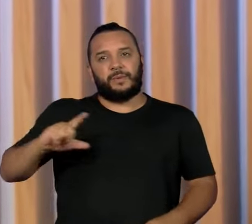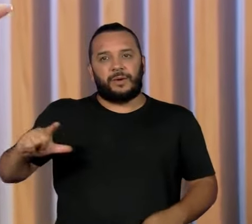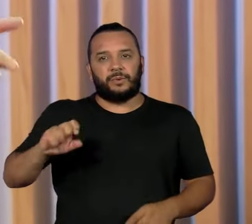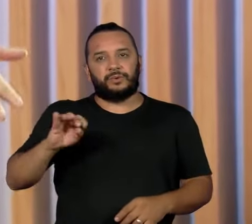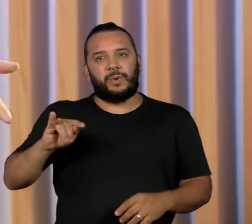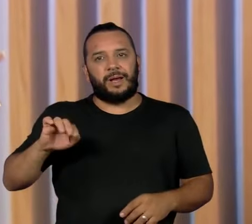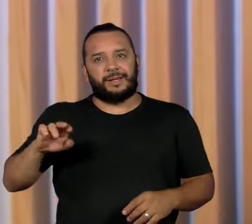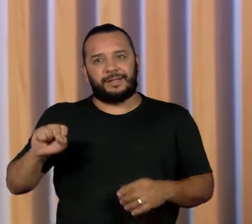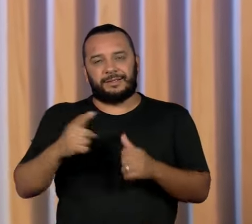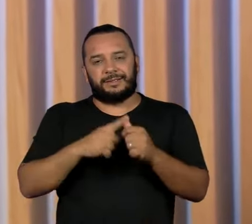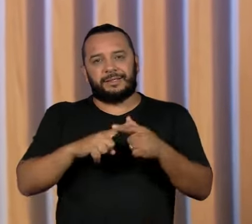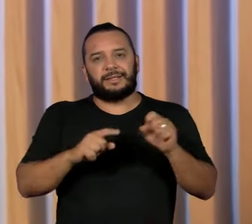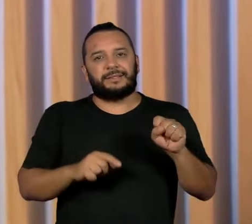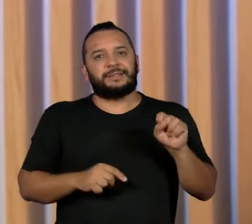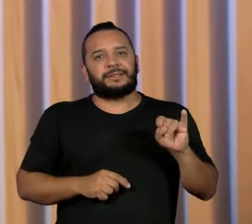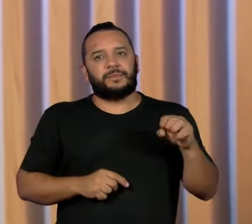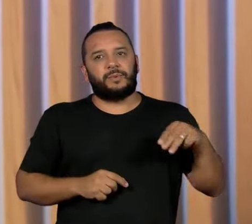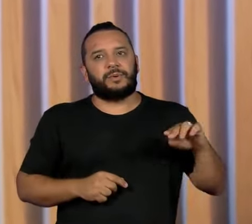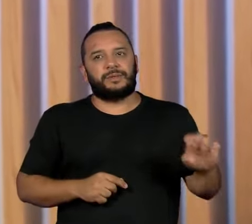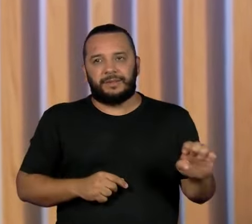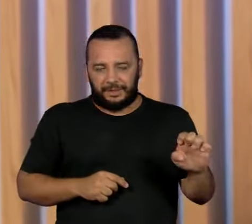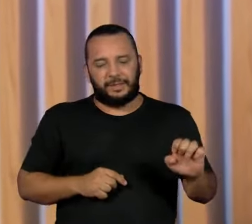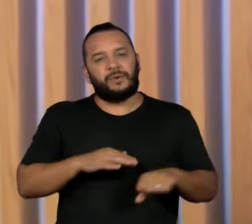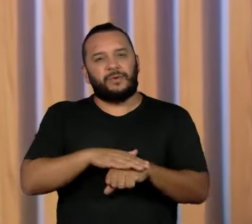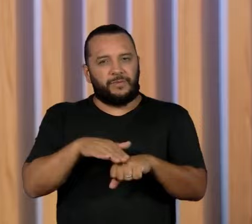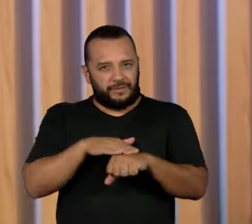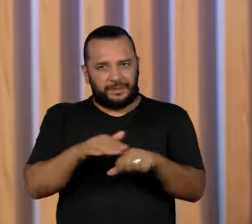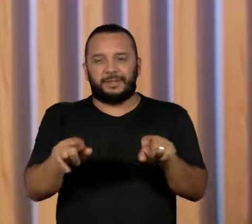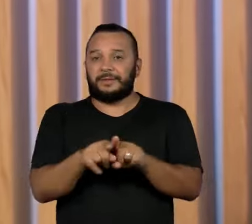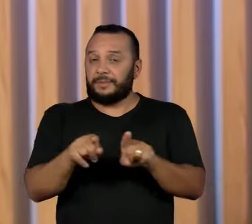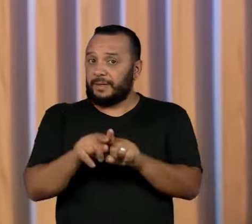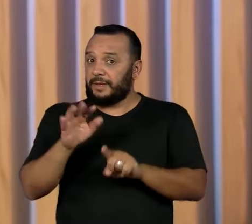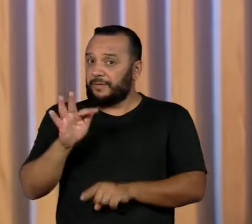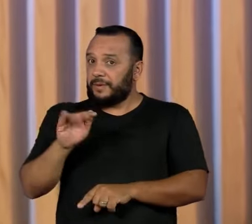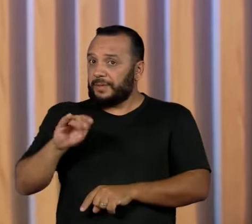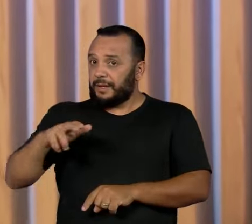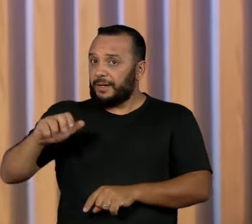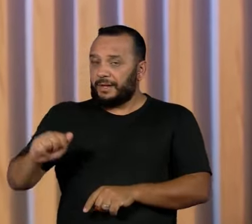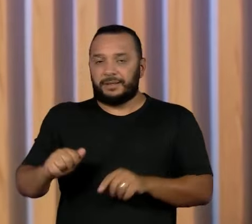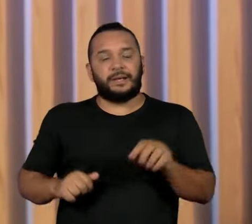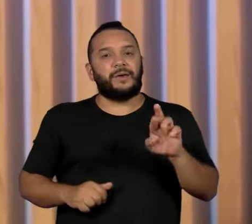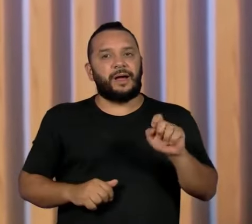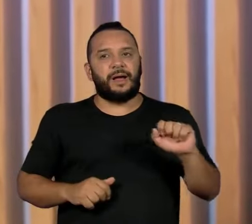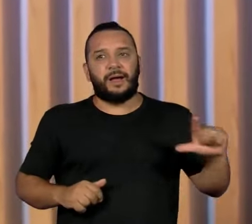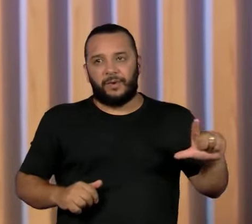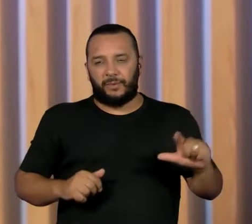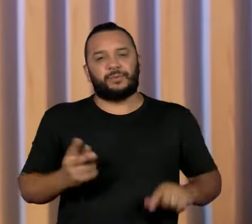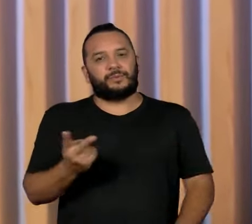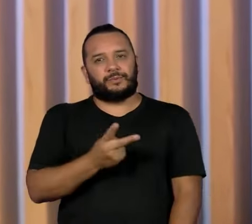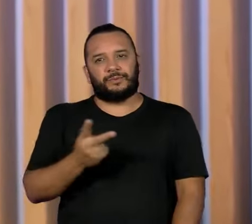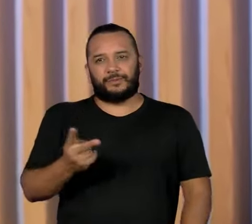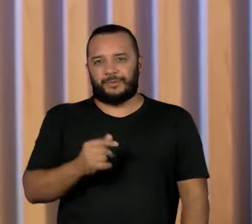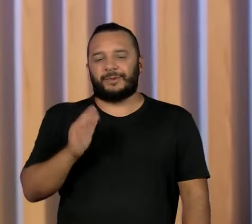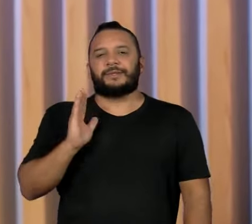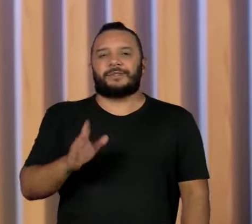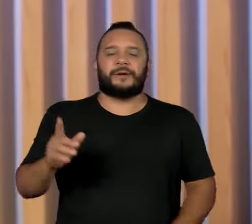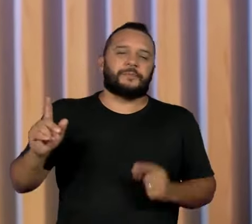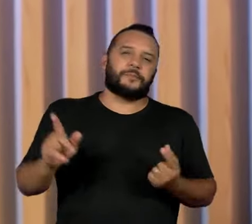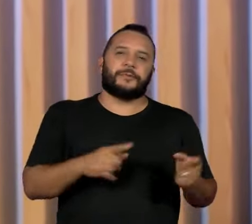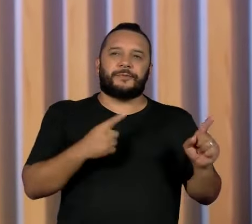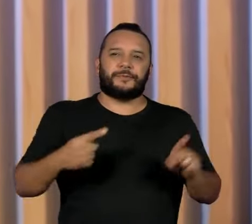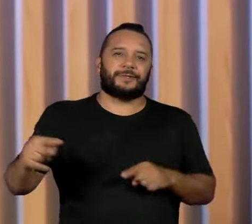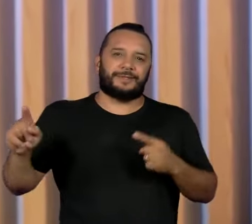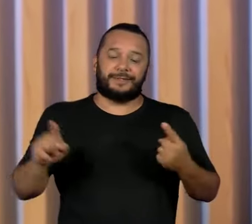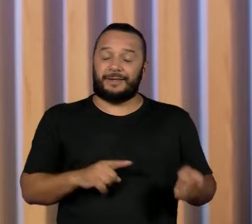e a Simone Nascimento para conversar. E também tivemos a Fabiana Cosa e o Rael, que nos presentearam com muita música.